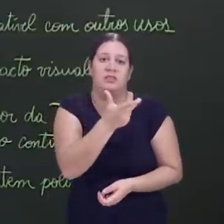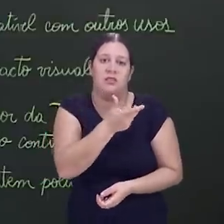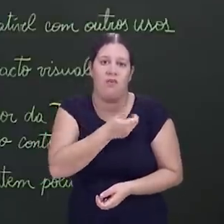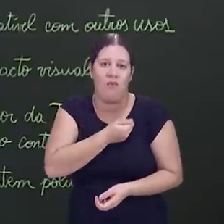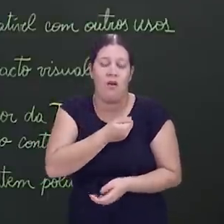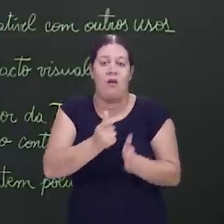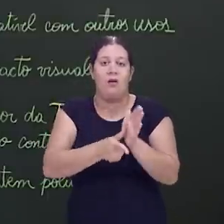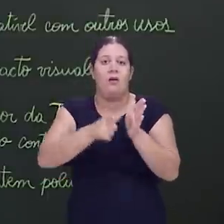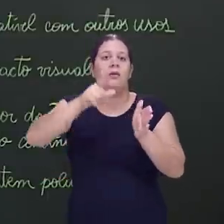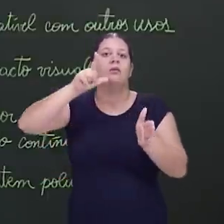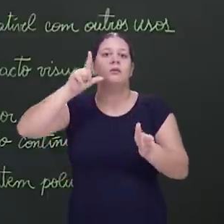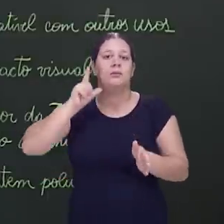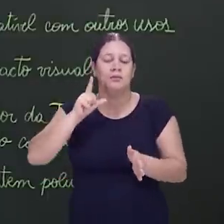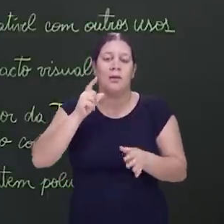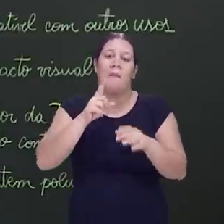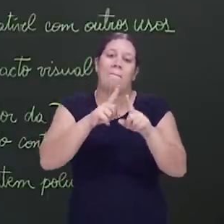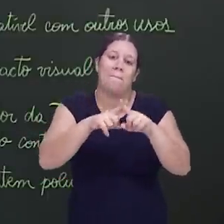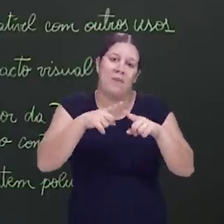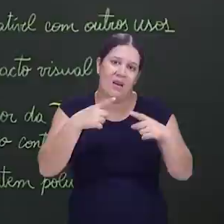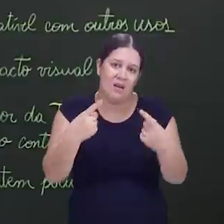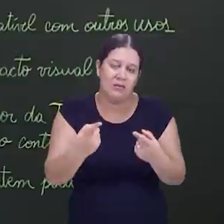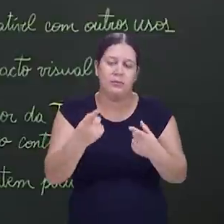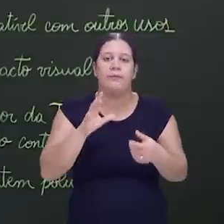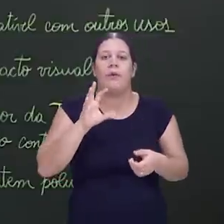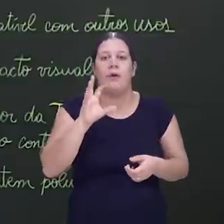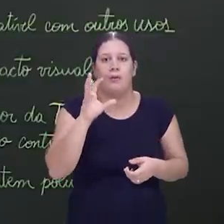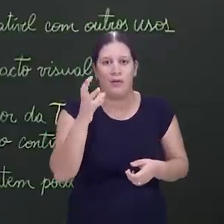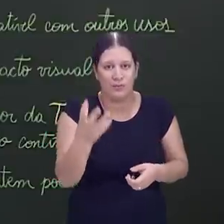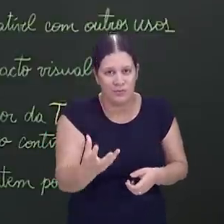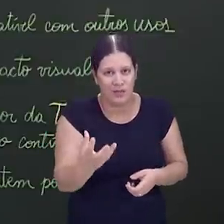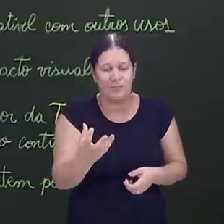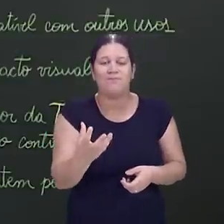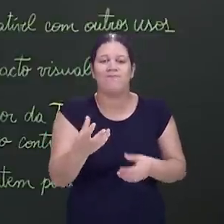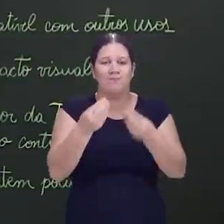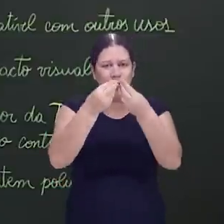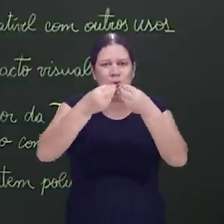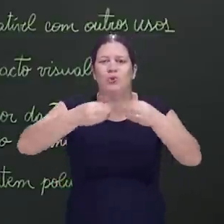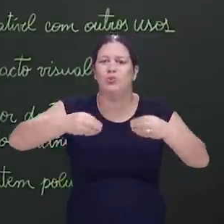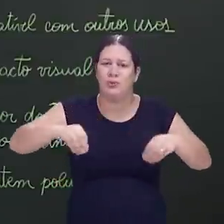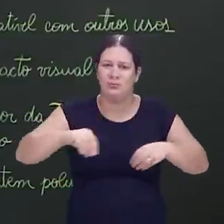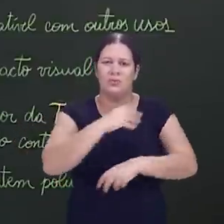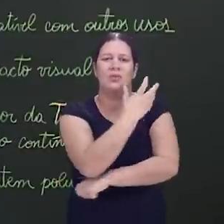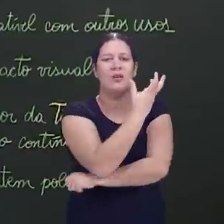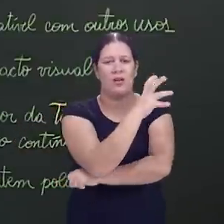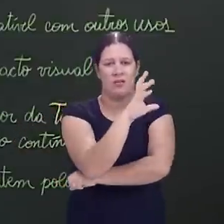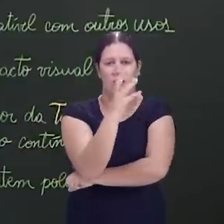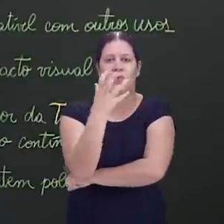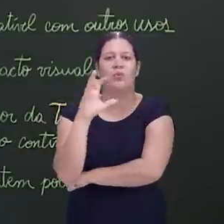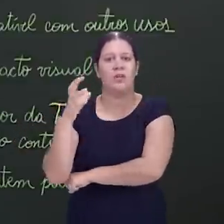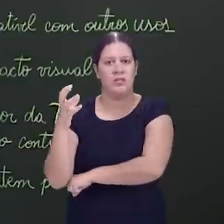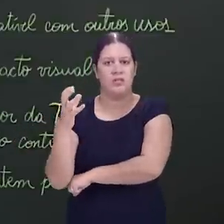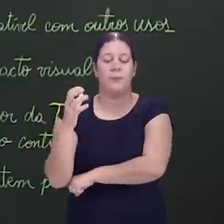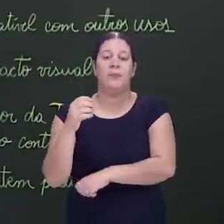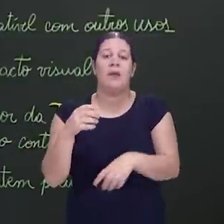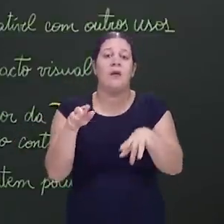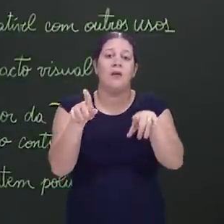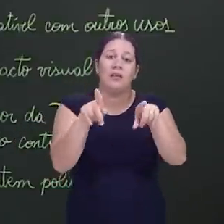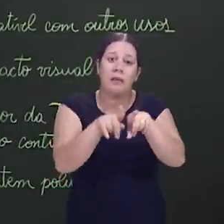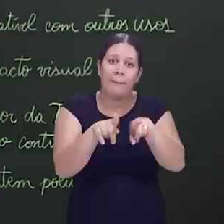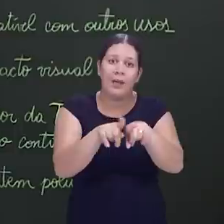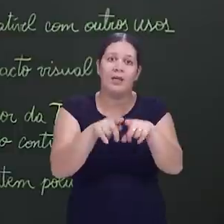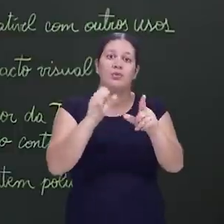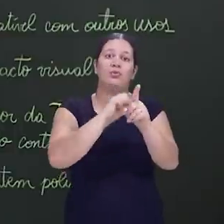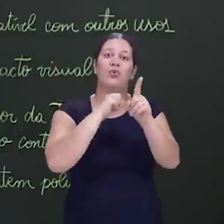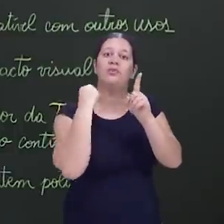ali antes do alagamento, mas ainda assim vai causar um impacto. Muito disso vai ser inundado, além da